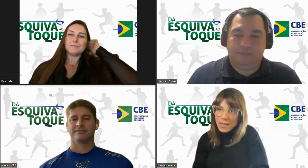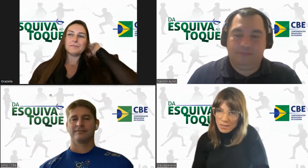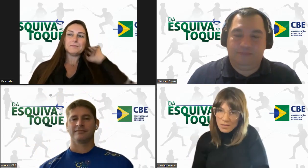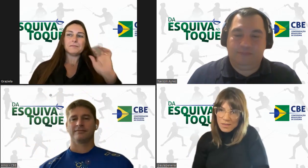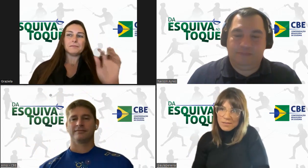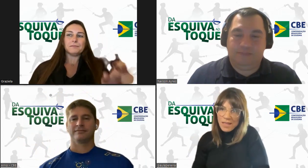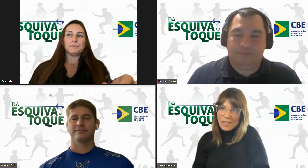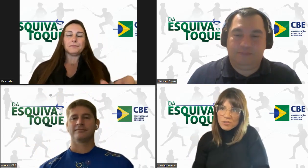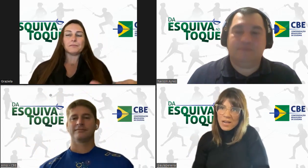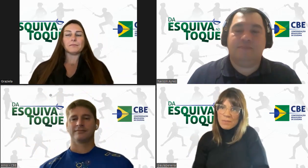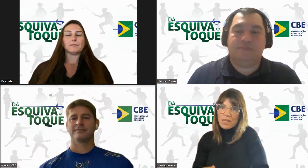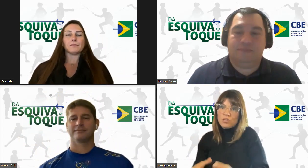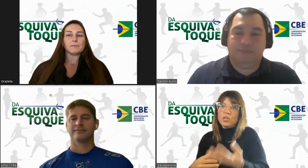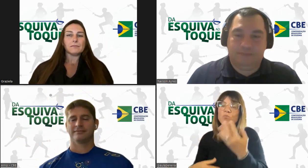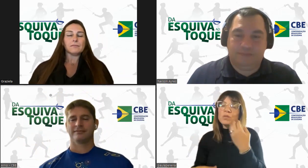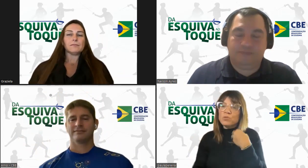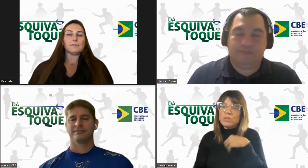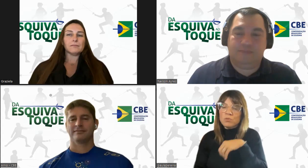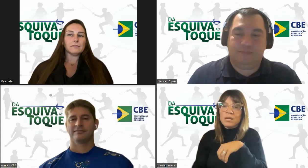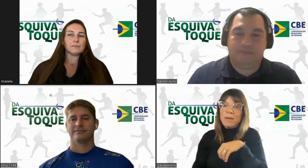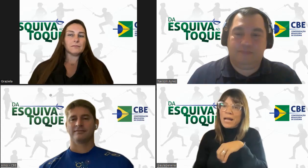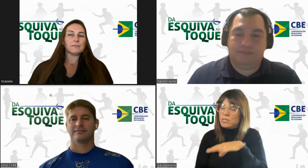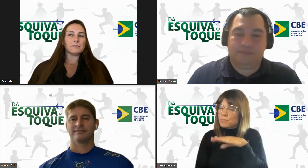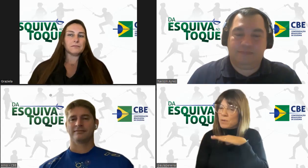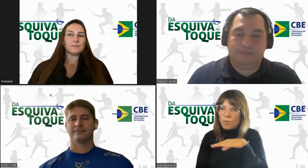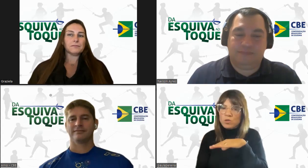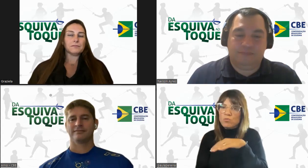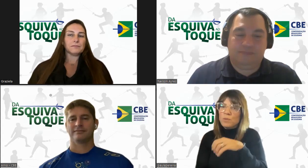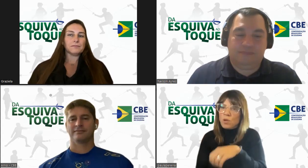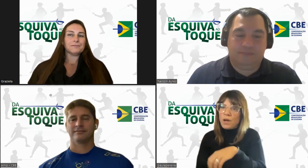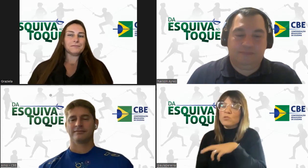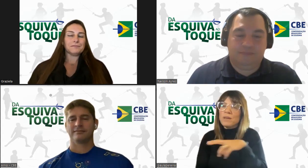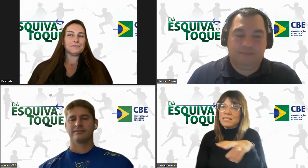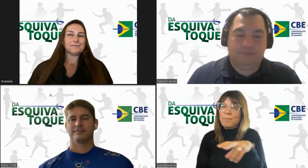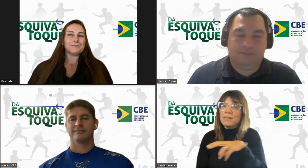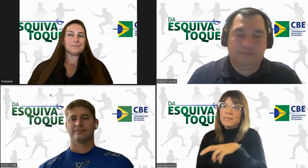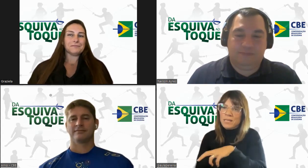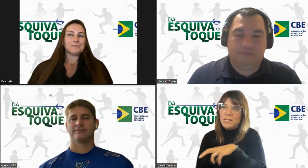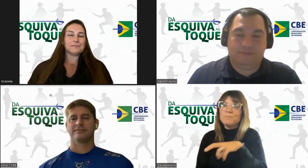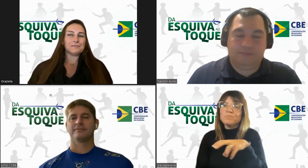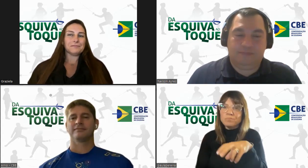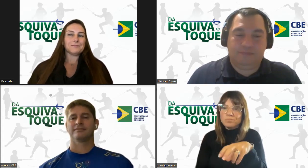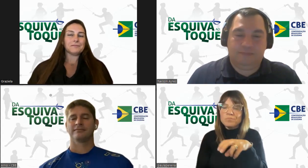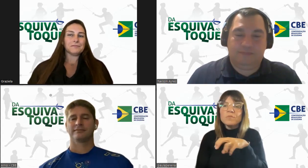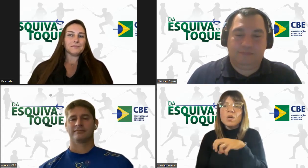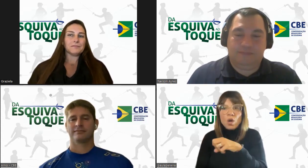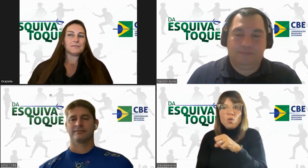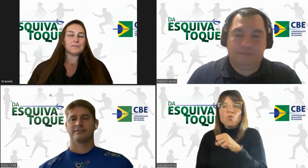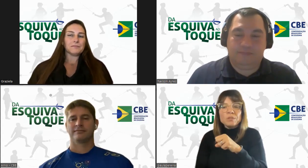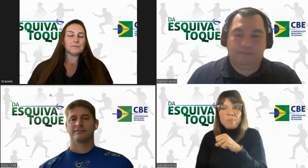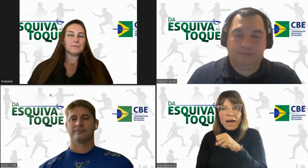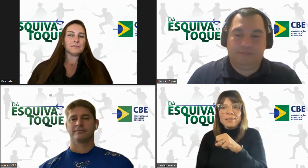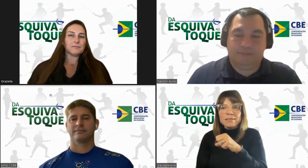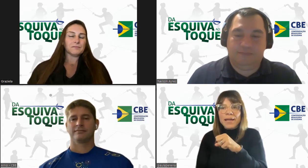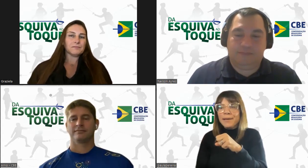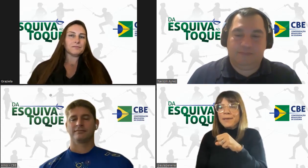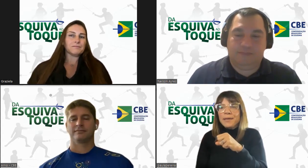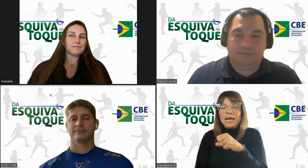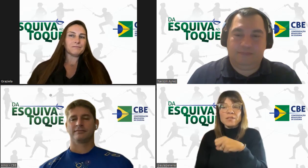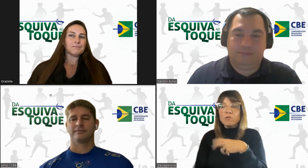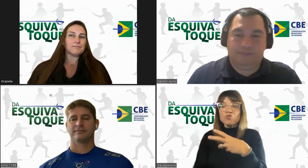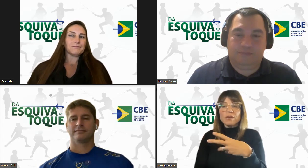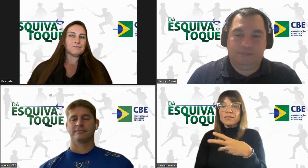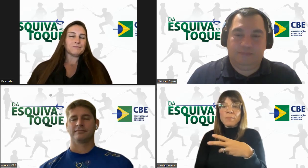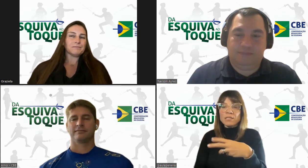dito também né diretamente então por isso que eu trabalho assim principalmente com os menores com essa parceria com os pais